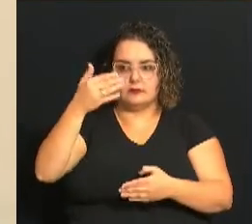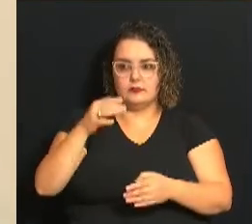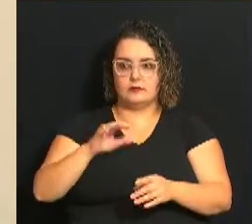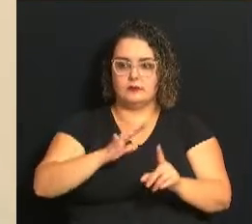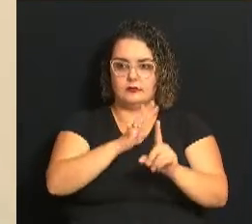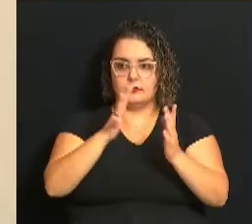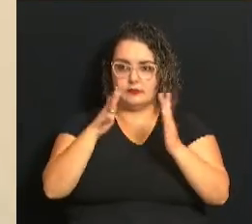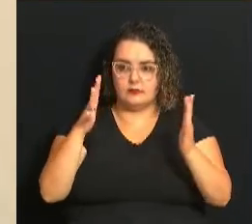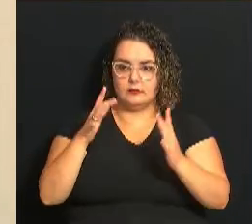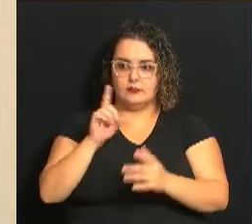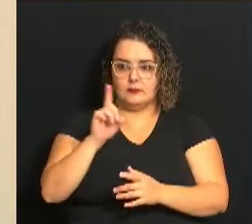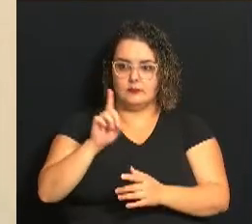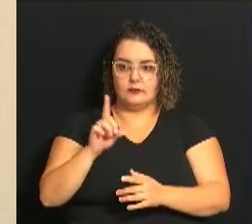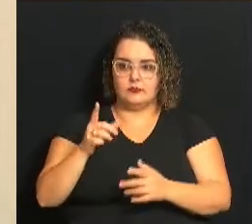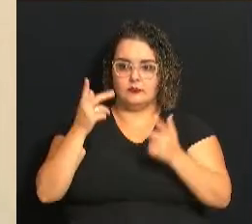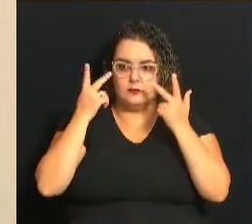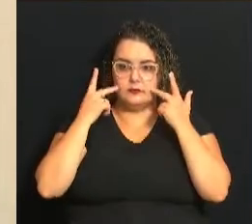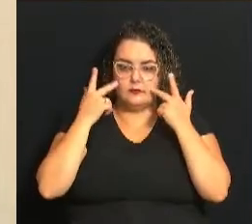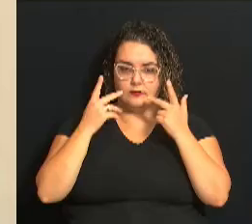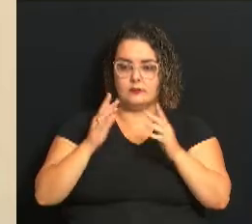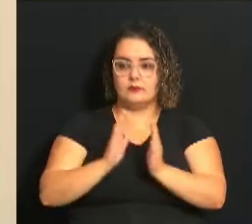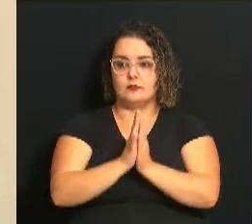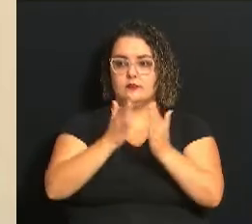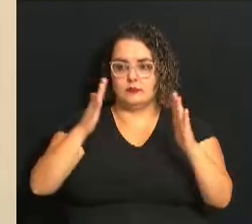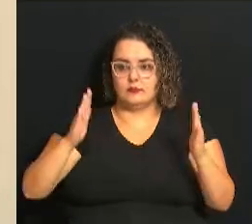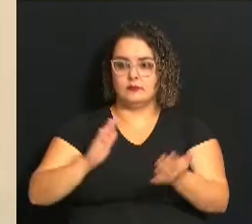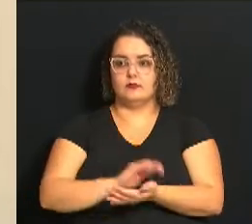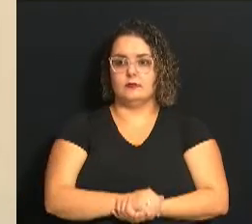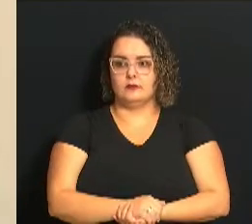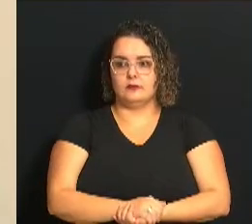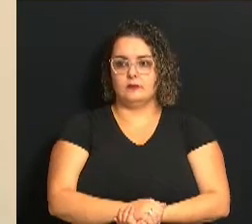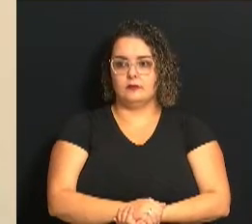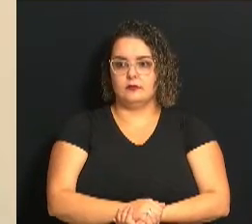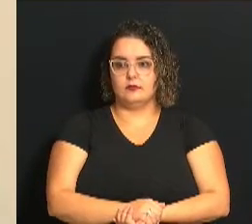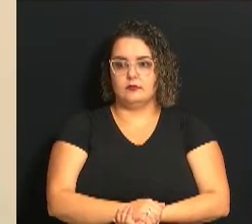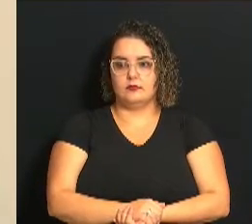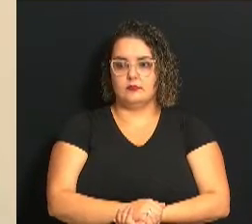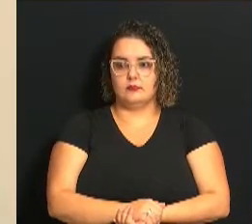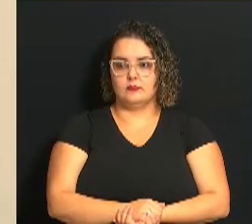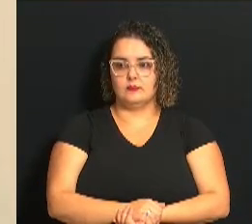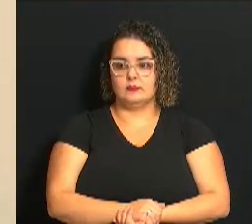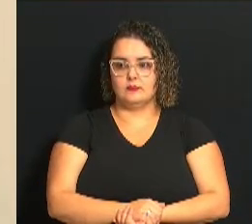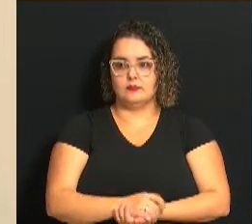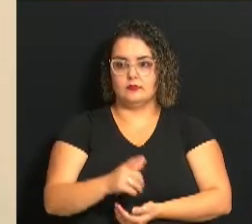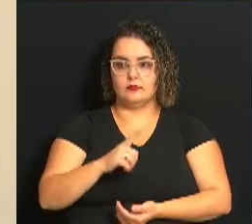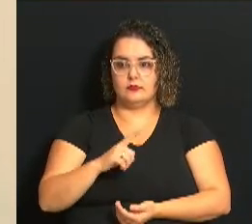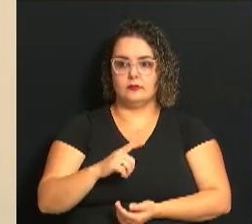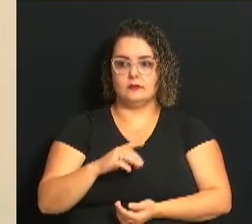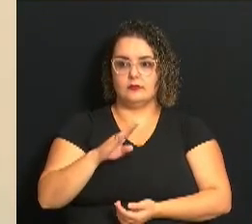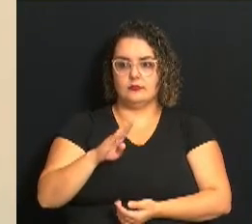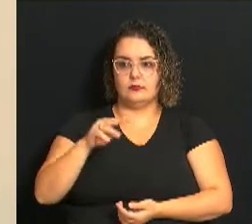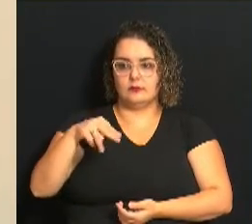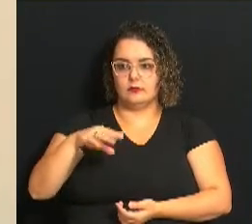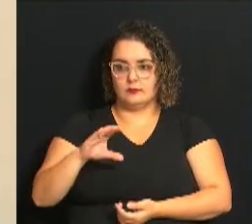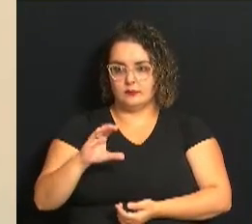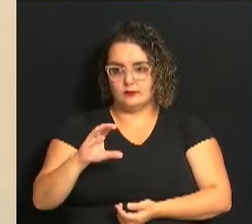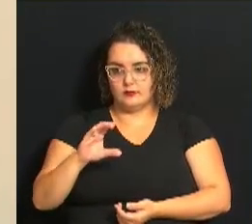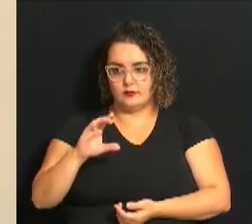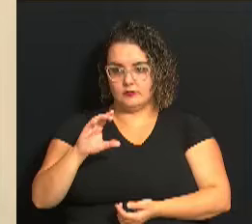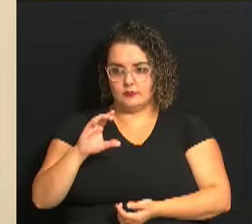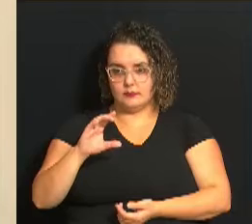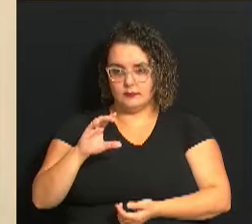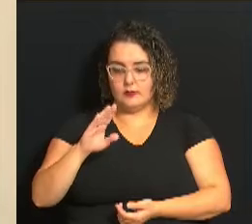espelhados. A gente havia, né, até com uma conversa junto do DIDC, de colocar o que pudesse